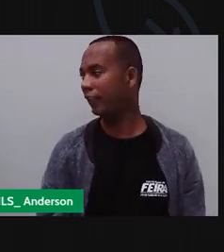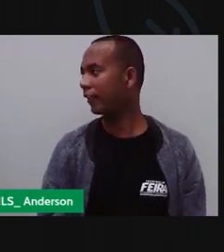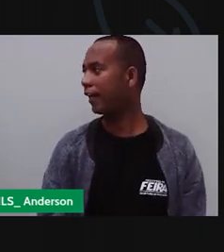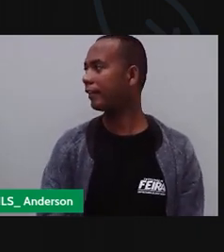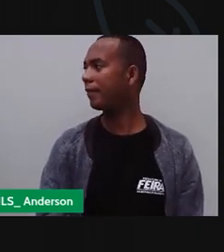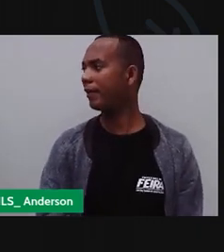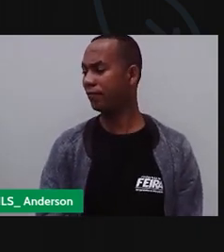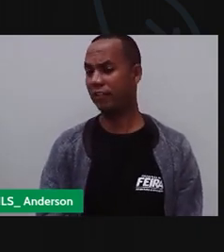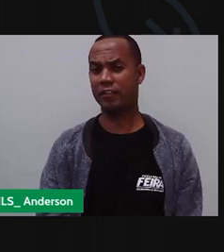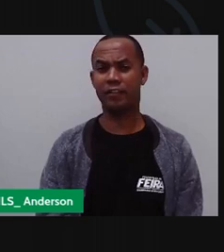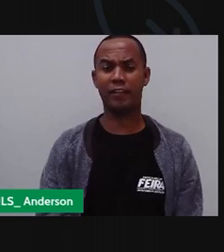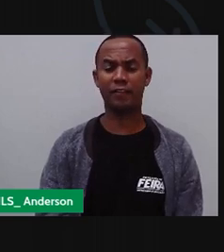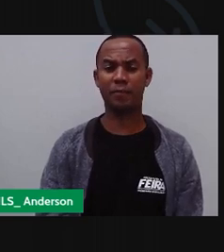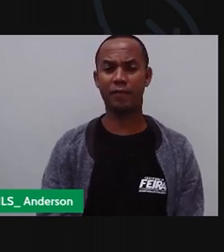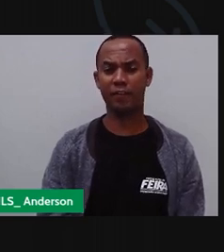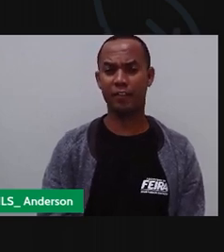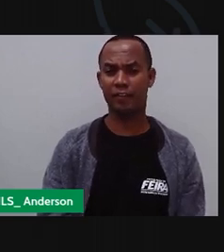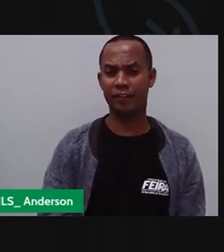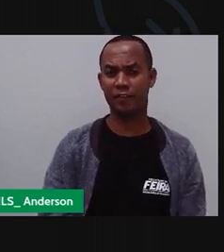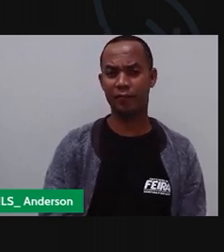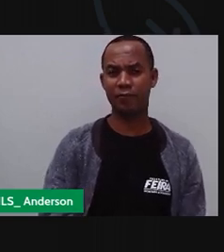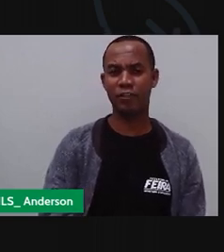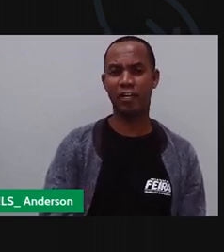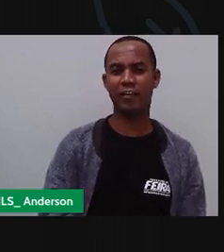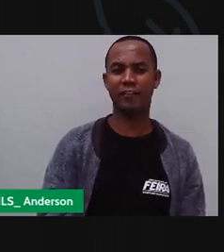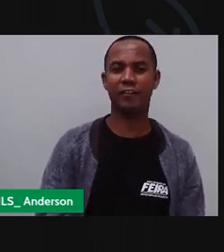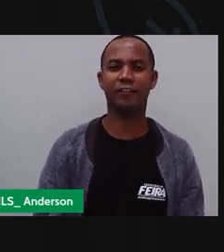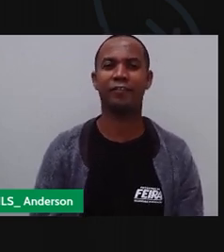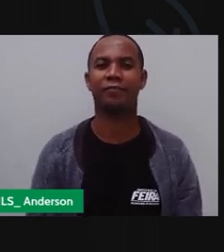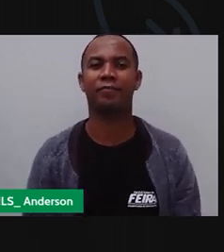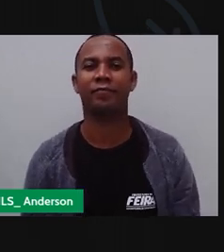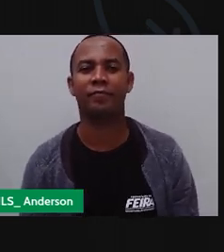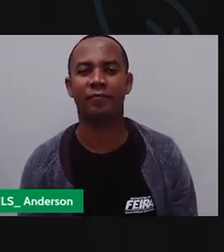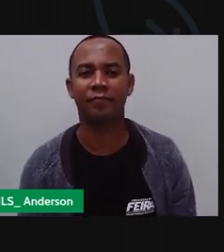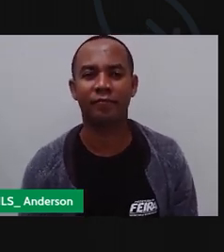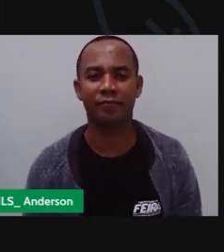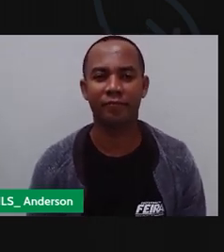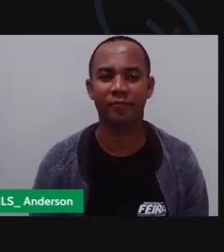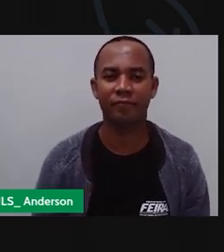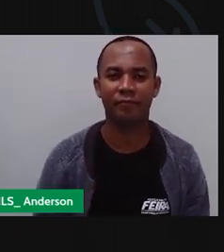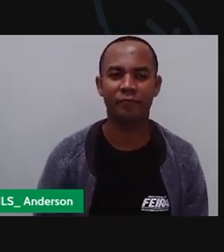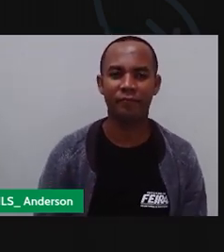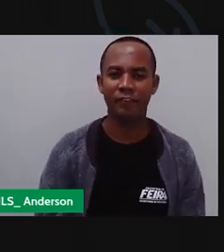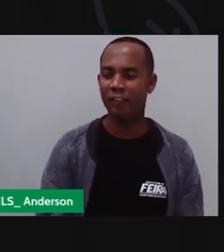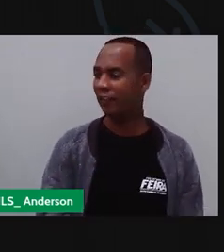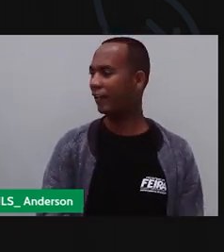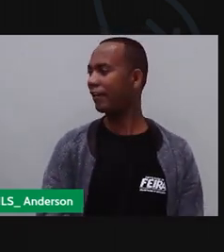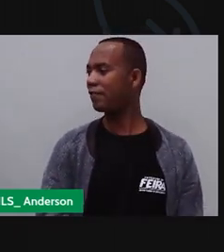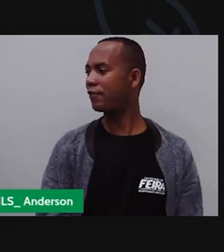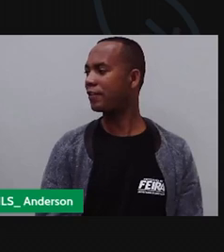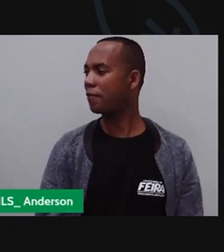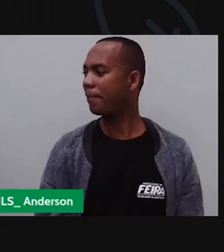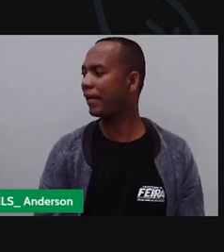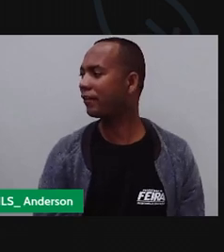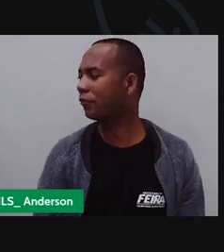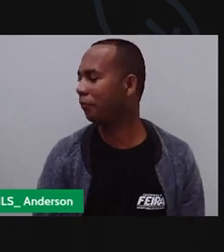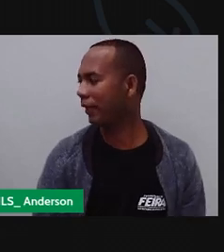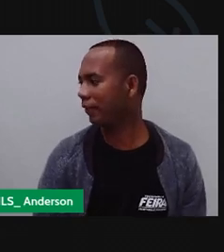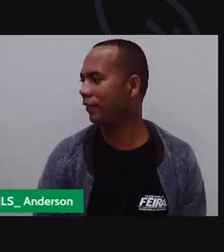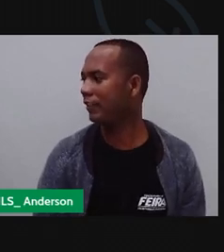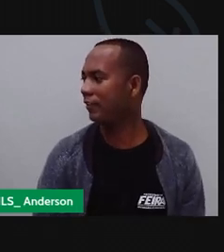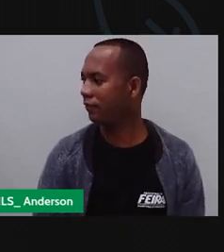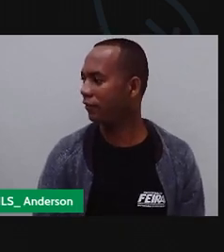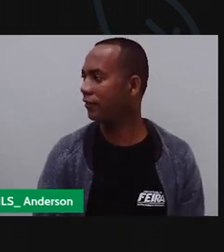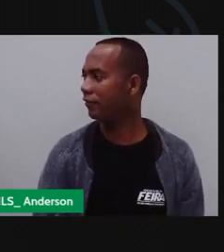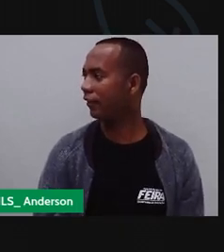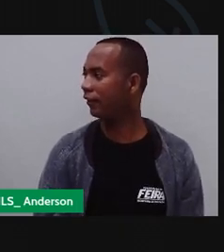Daqui a pouco eu mostro. Dá para ver? Ah, pronto, Pró. Anderson disse que dá para ver. Anderson já disse.